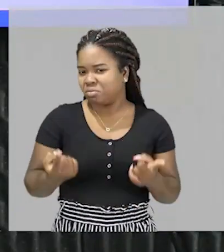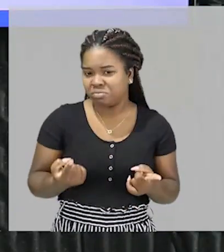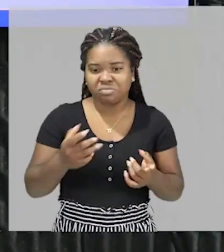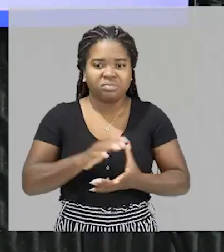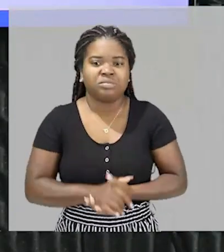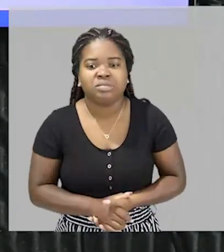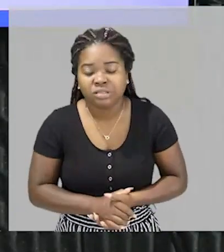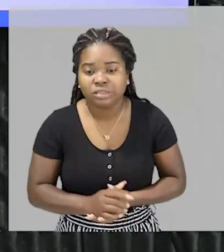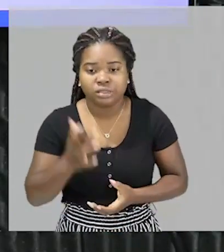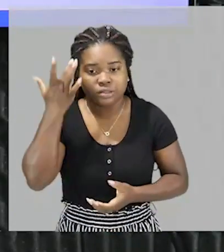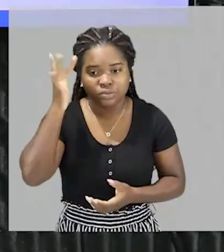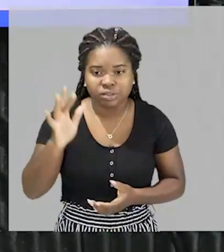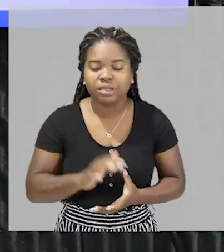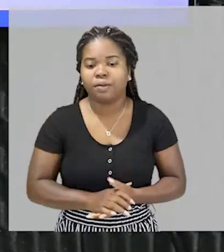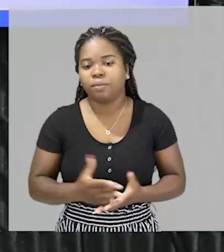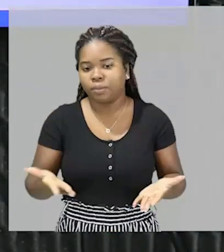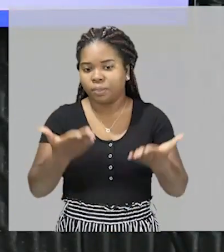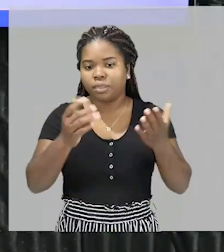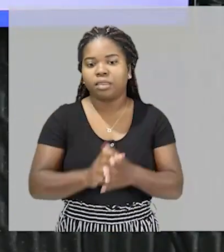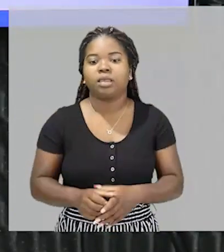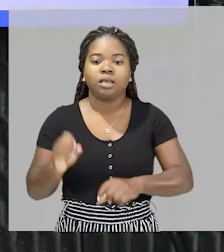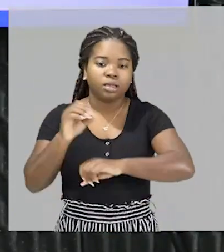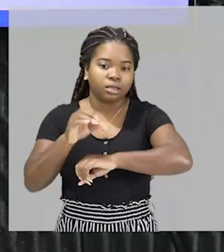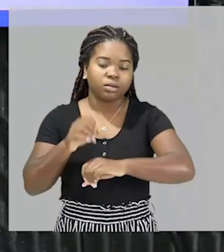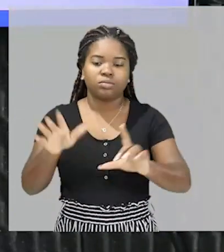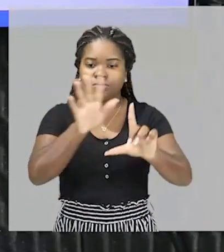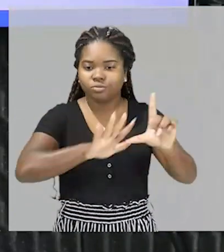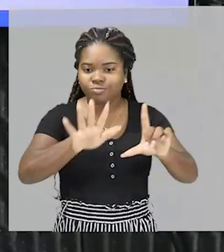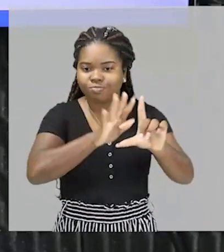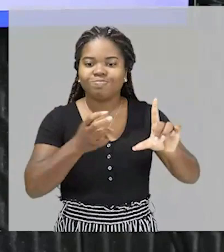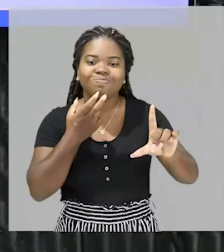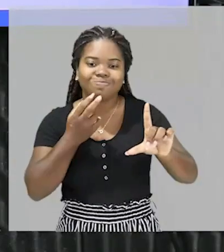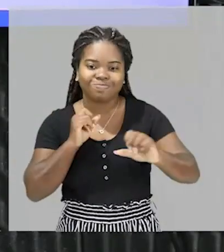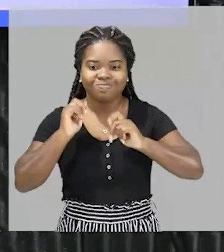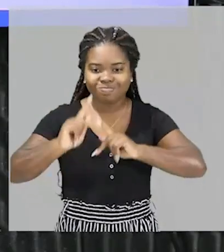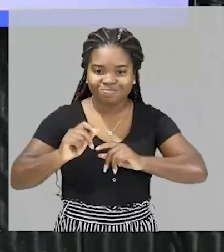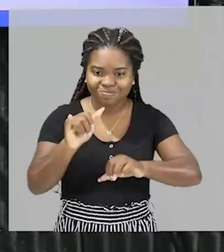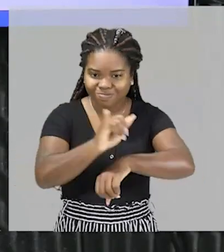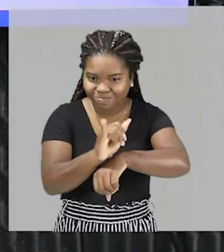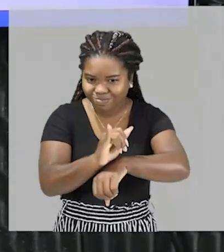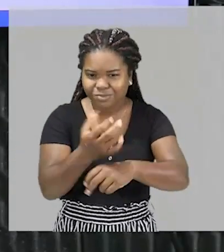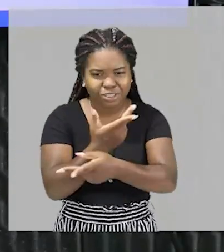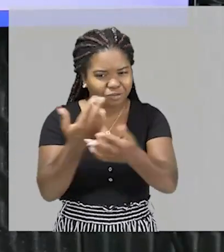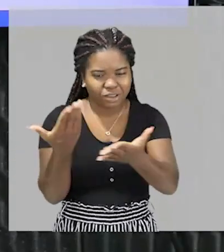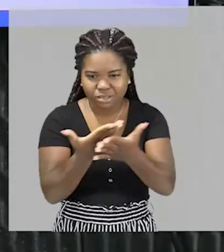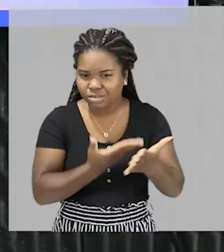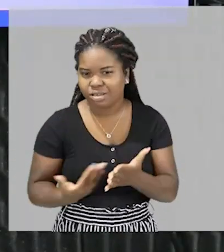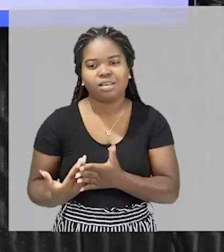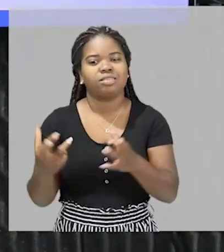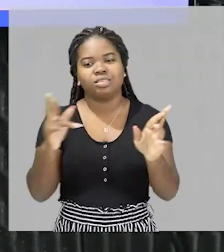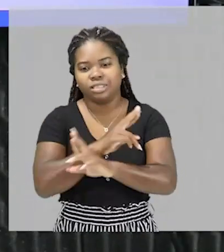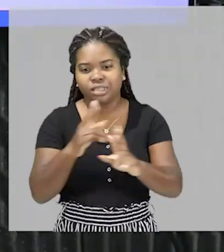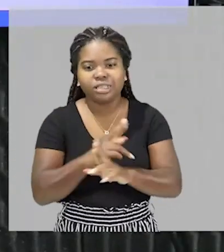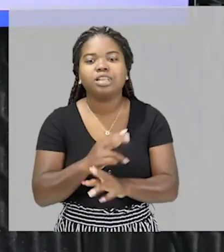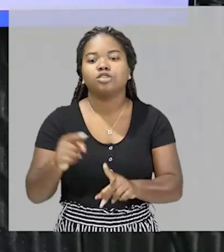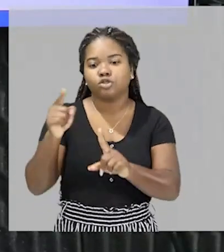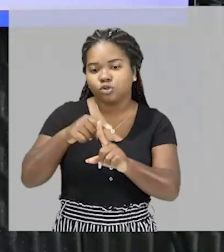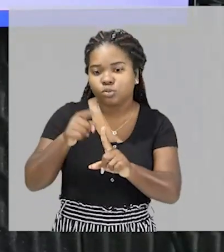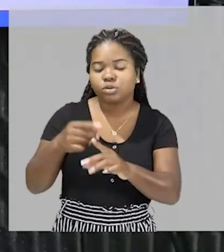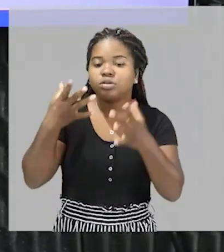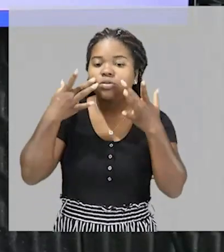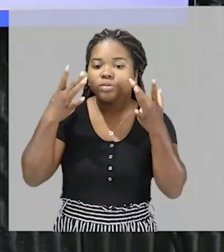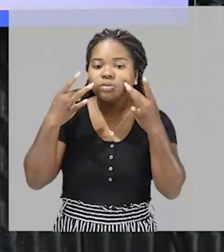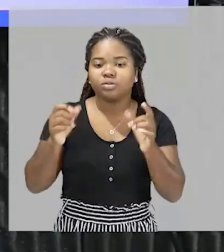eu vou deixar a dica para vocês. Corram lá na plataforma Gonçalves Dias, no YouTube. Está cheio de aulas sobre linguagem teatral